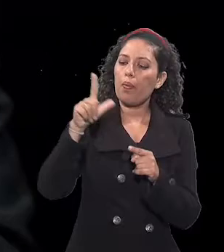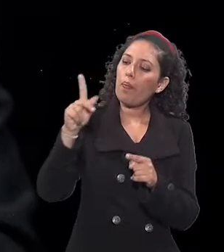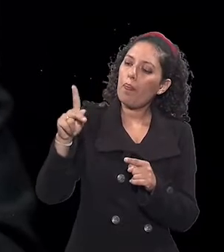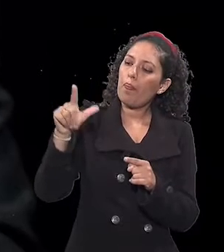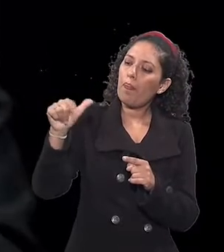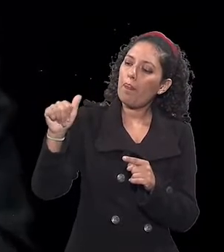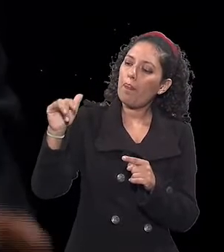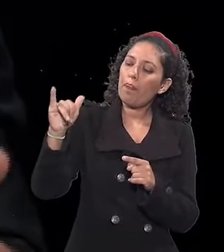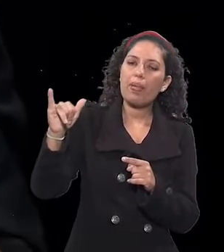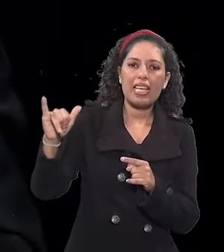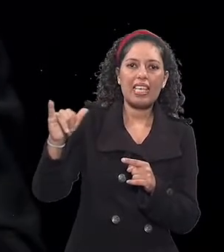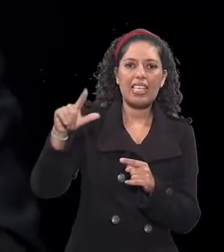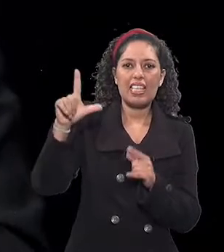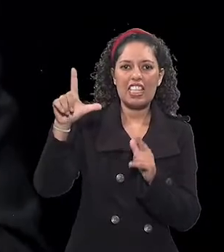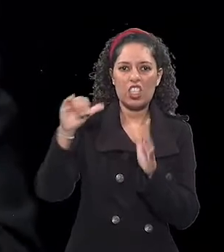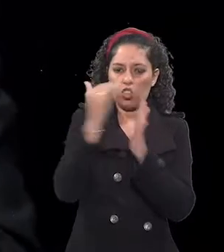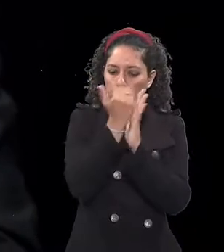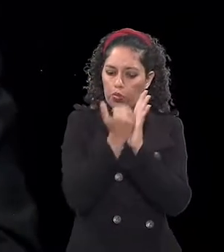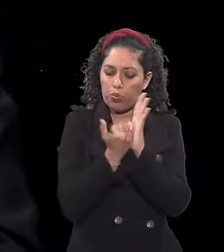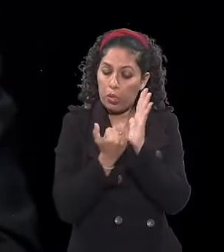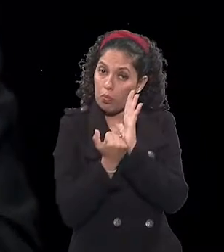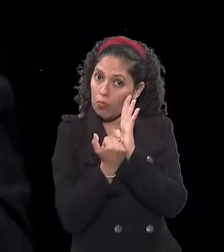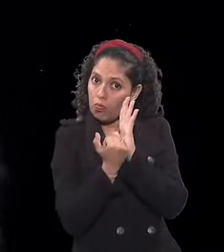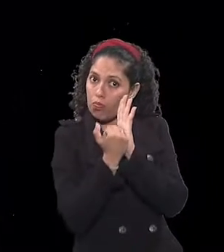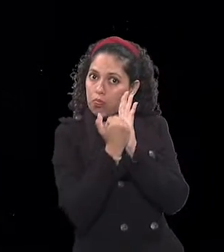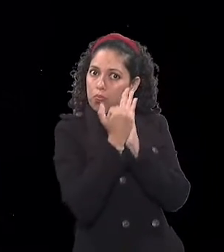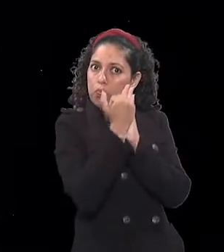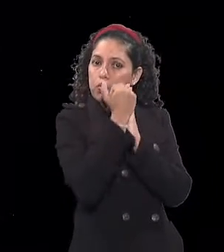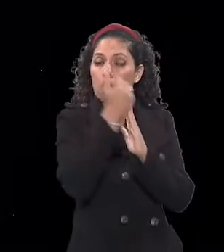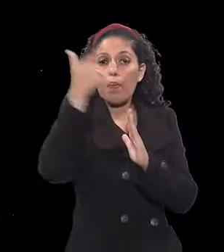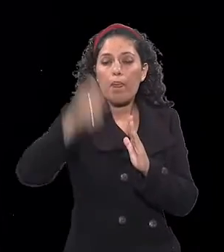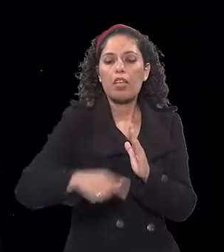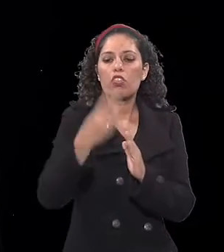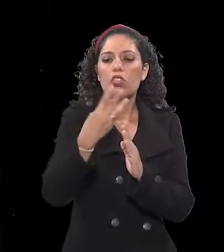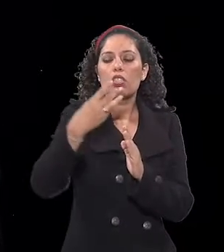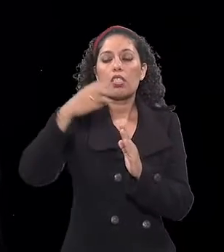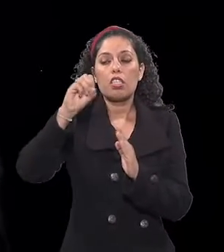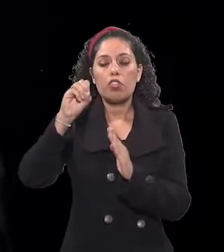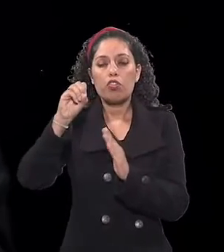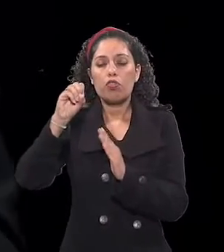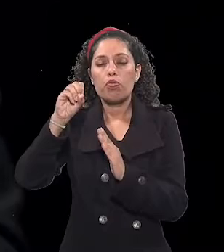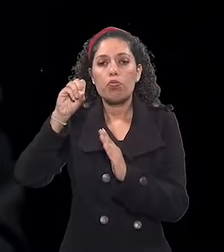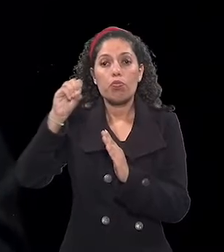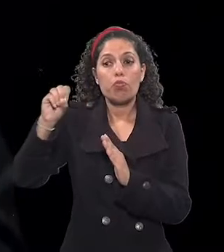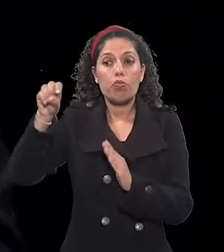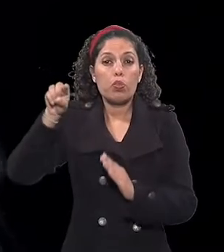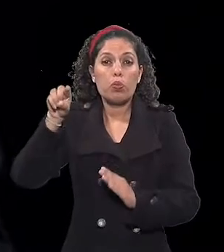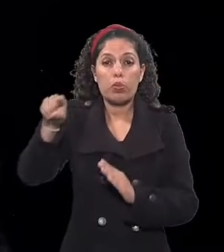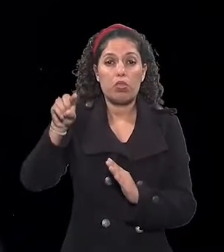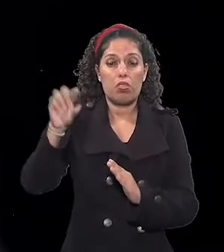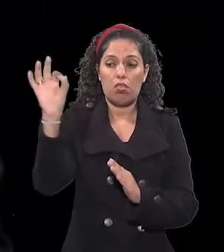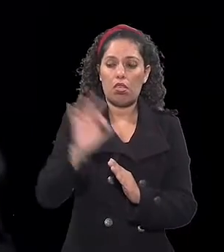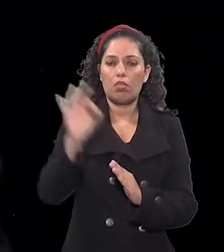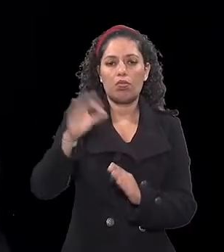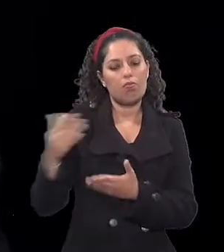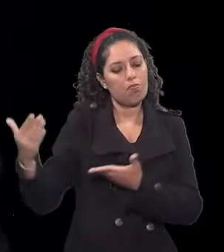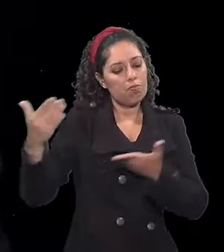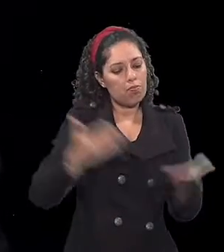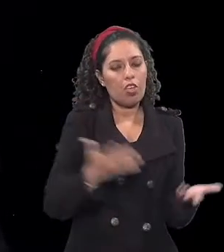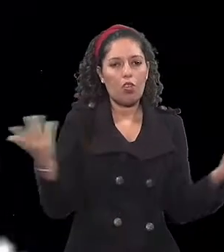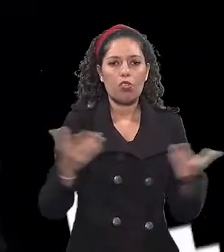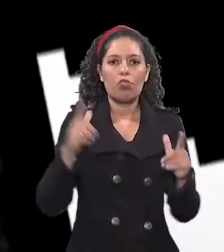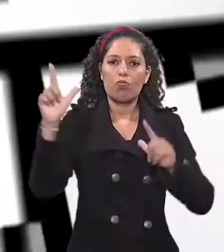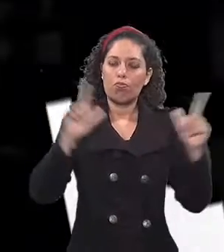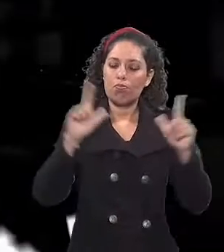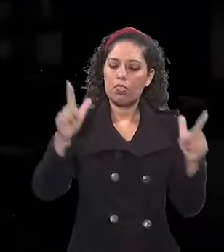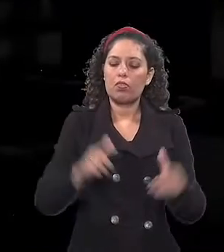playlists de funk carioca cresceu nos últimos anos mais de 3.000% fora do Brasil. Sejam bem-vindos ao Cultine